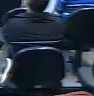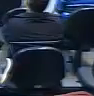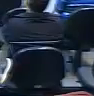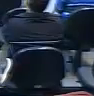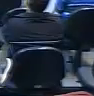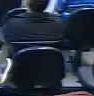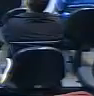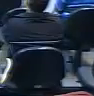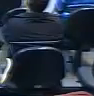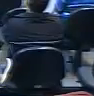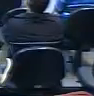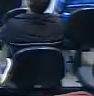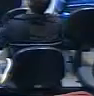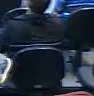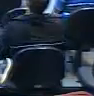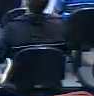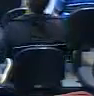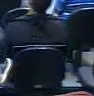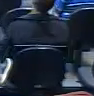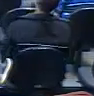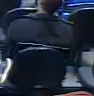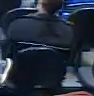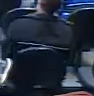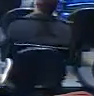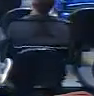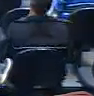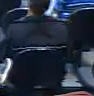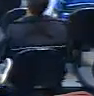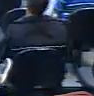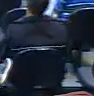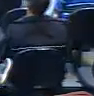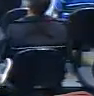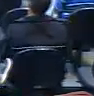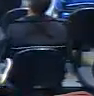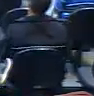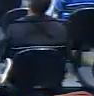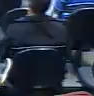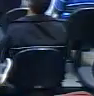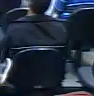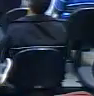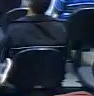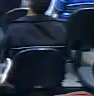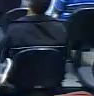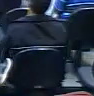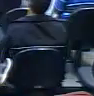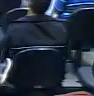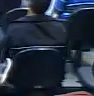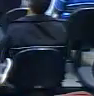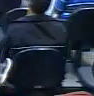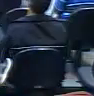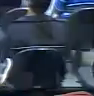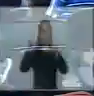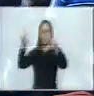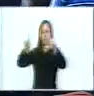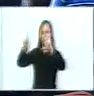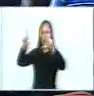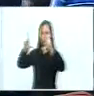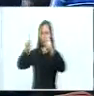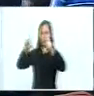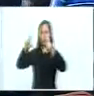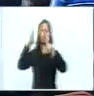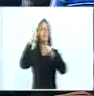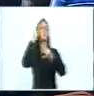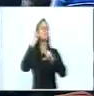presente, a todos os servidores e servidoras dessa casa, aos que nos acompanham nos meios de comunicação,